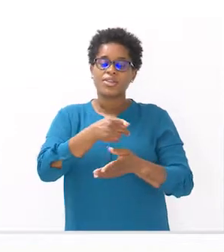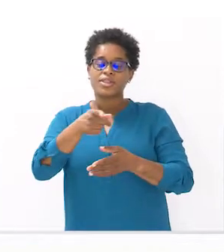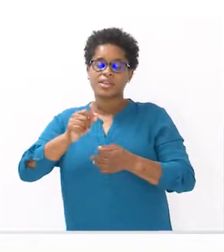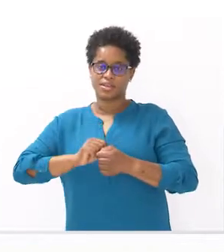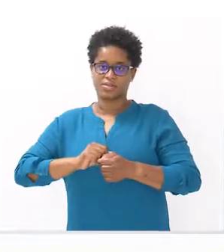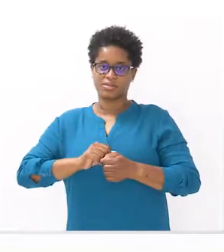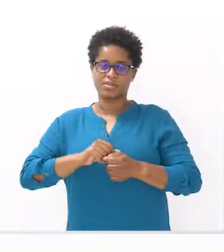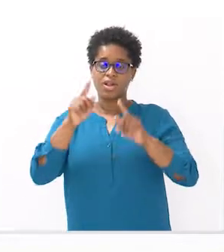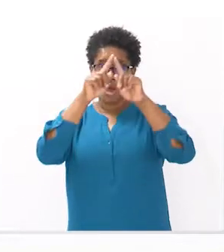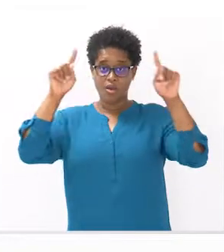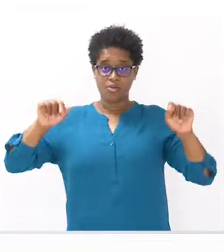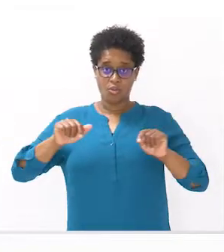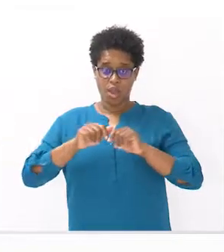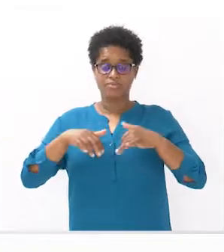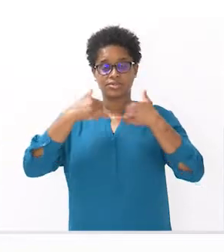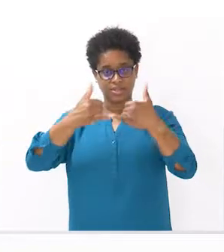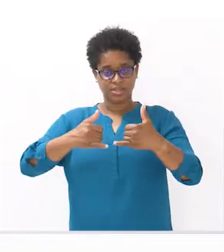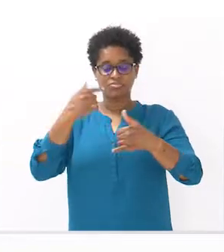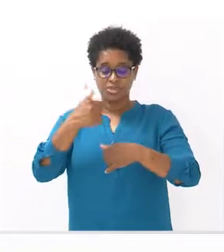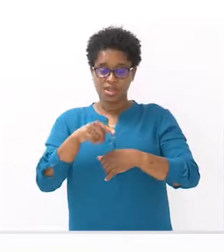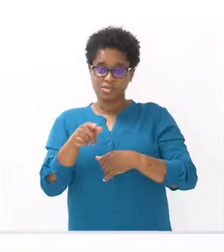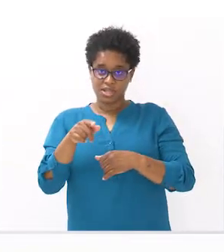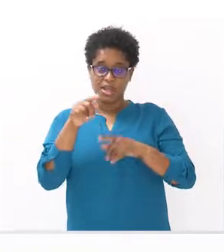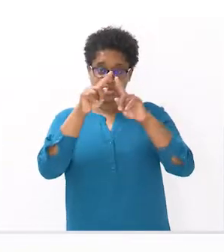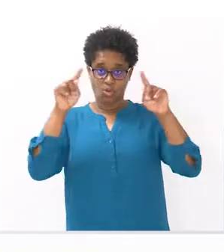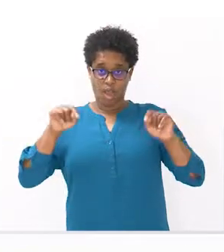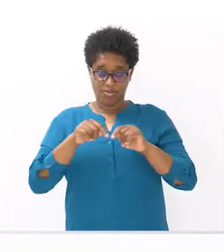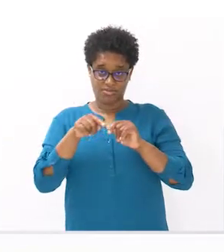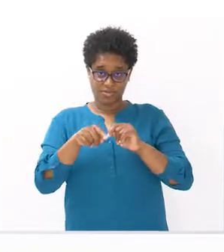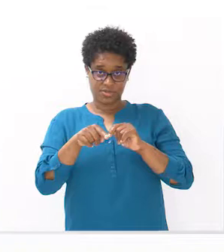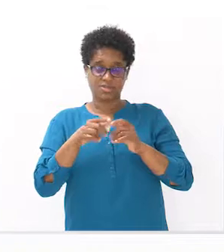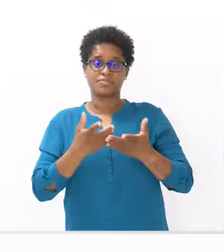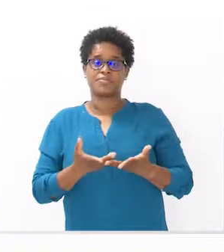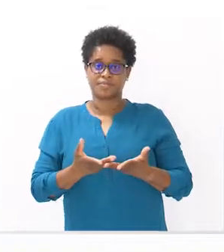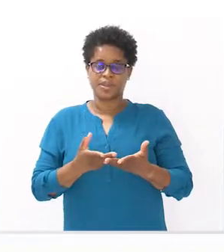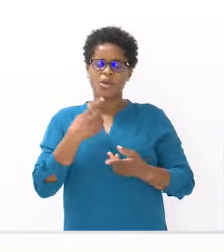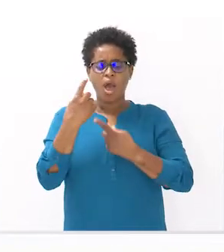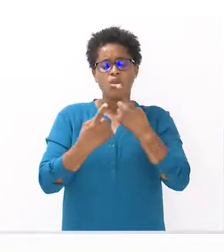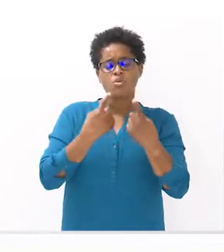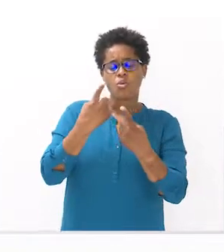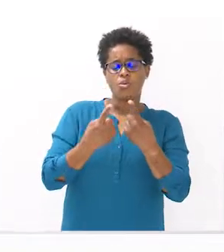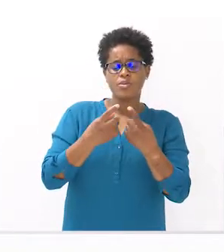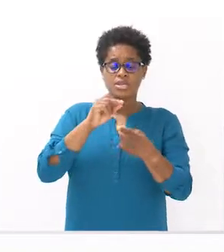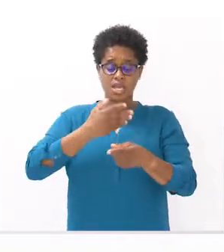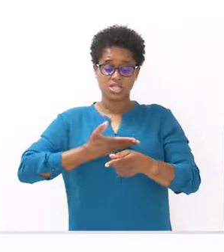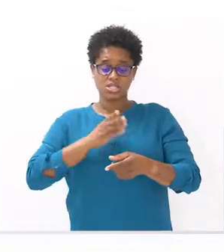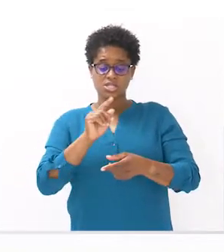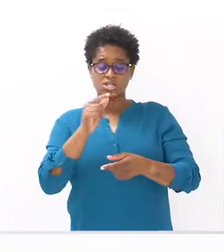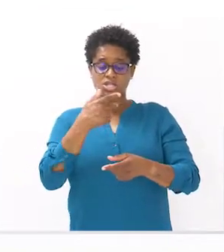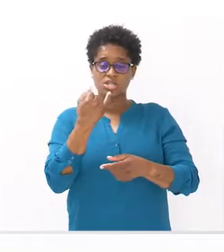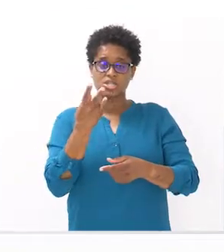Indiquem-nas no quadro seguinte. Temos este quadro com alguns